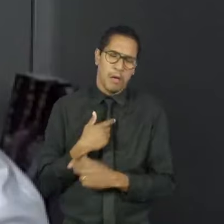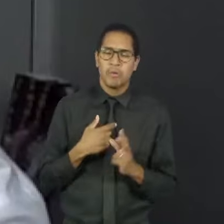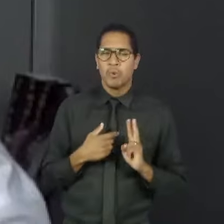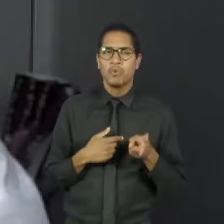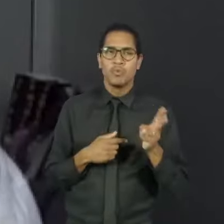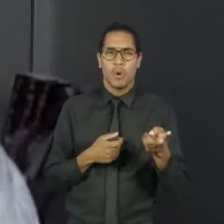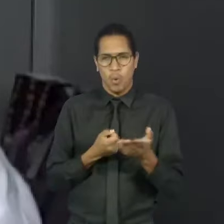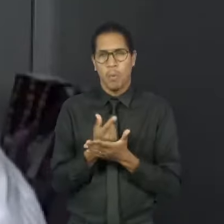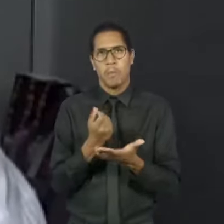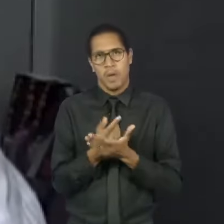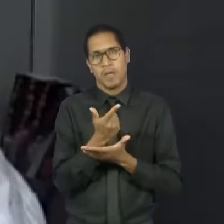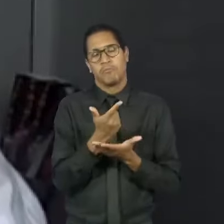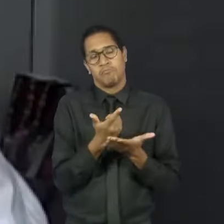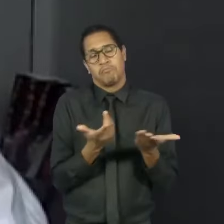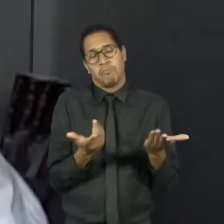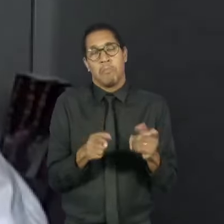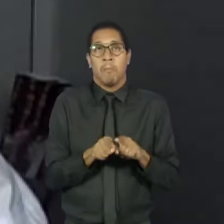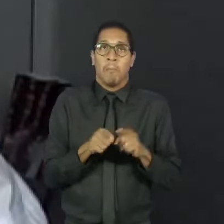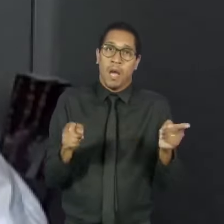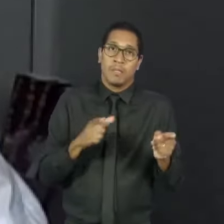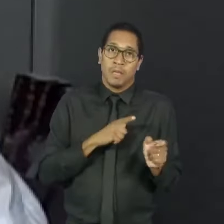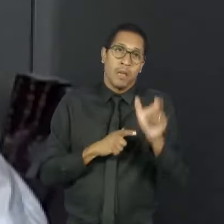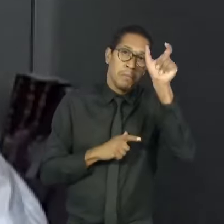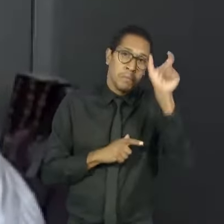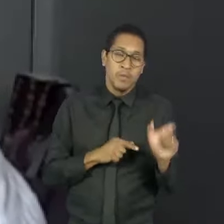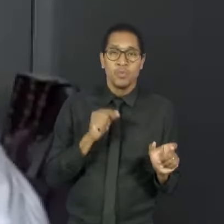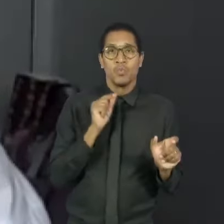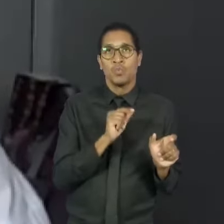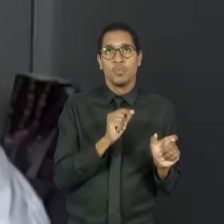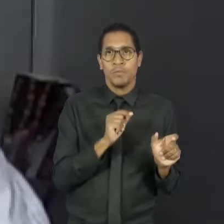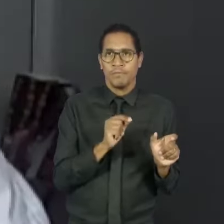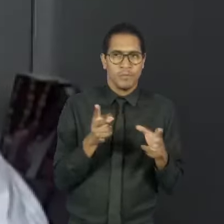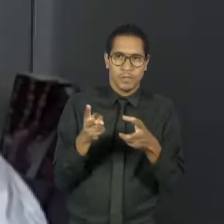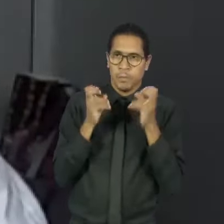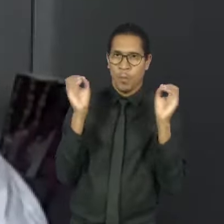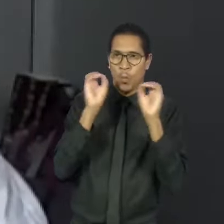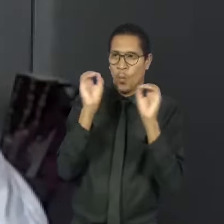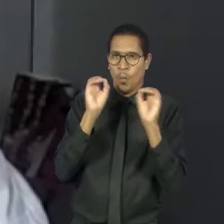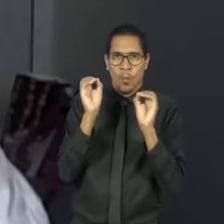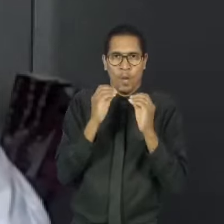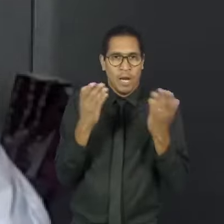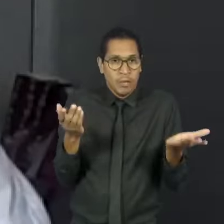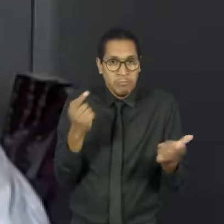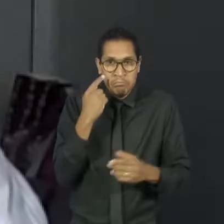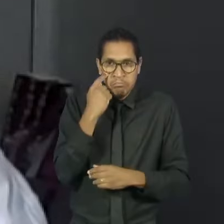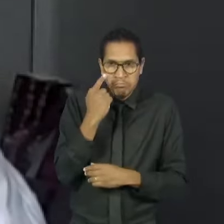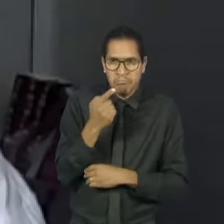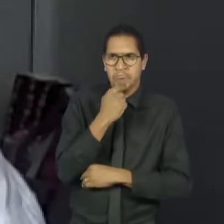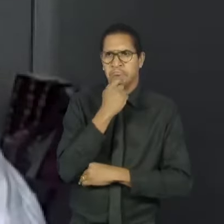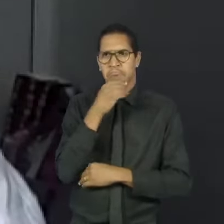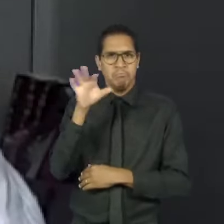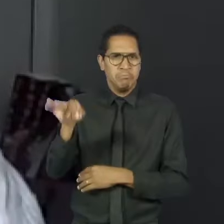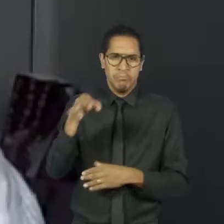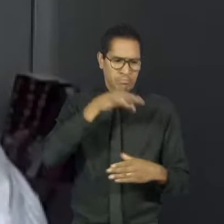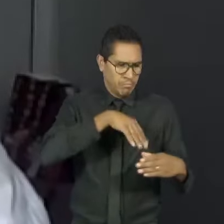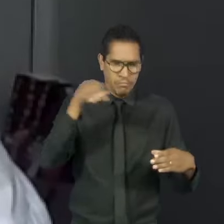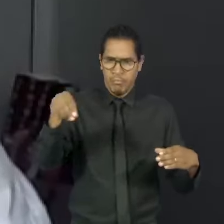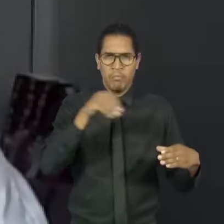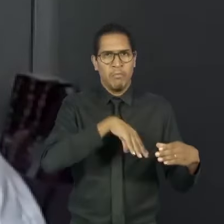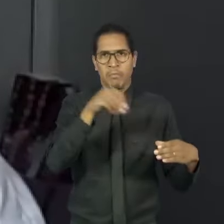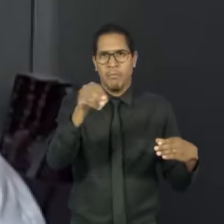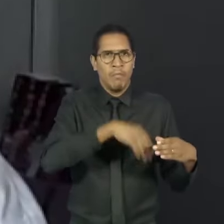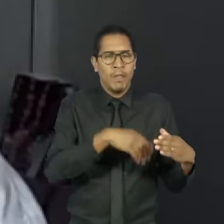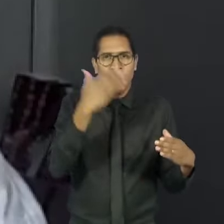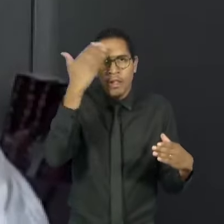positivo mas a gente também tem o consumidor que não percebe isso como talvez algo tão bom e por isso que é muito